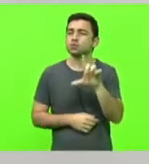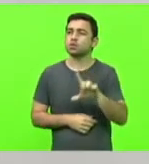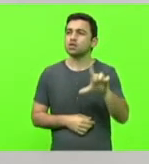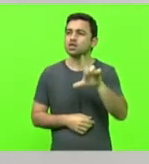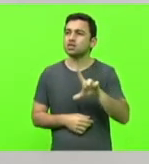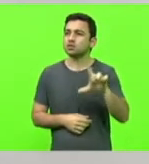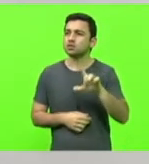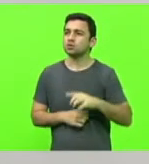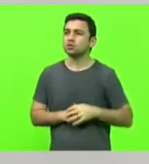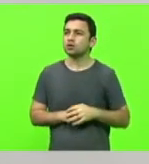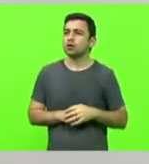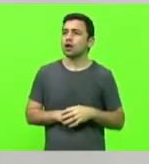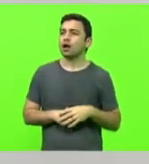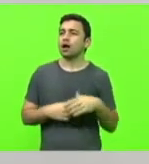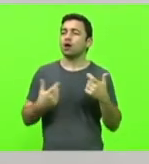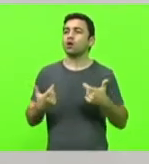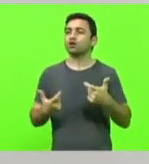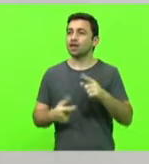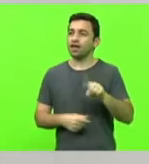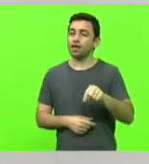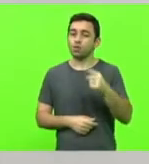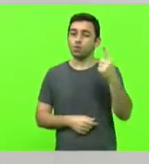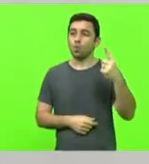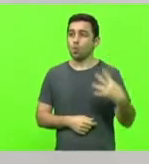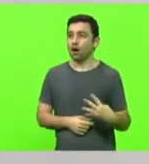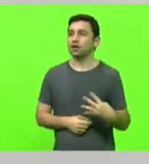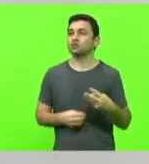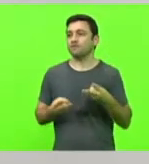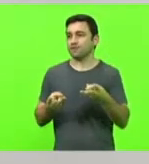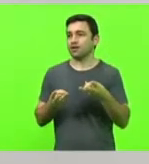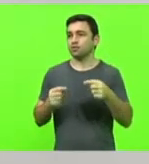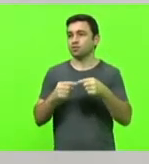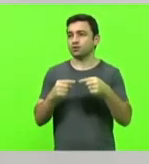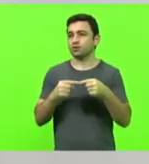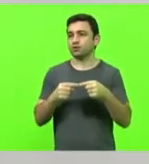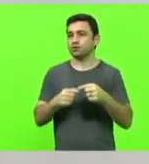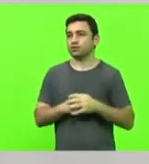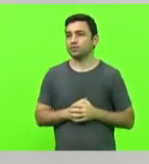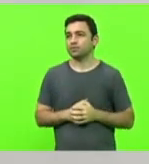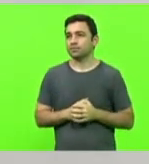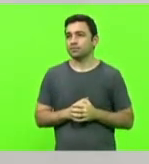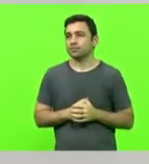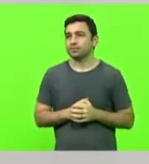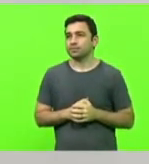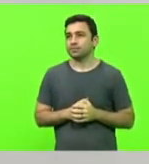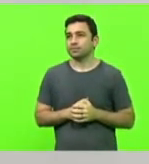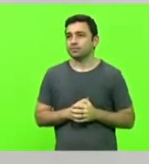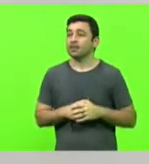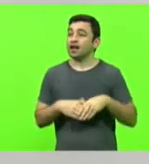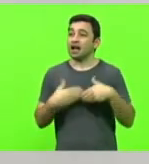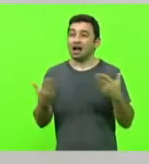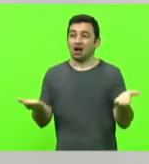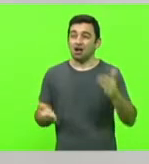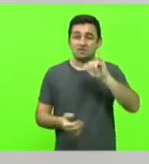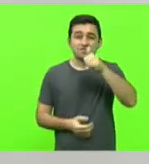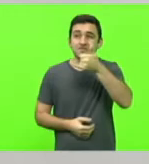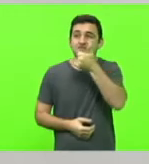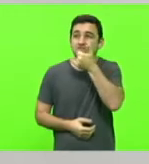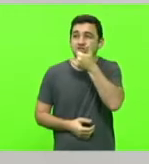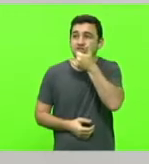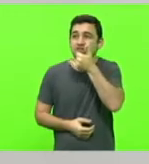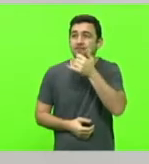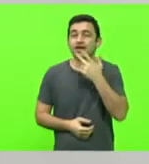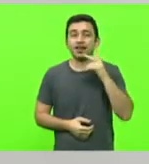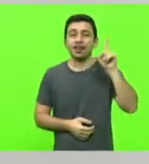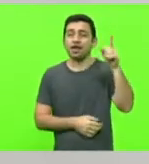que tu abastece, isso aí vai para um quarto dos infernos. Aí vem mais uma justificativa dizendo que o estado do Rio Grande do